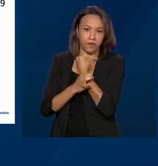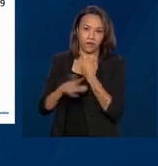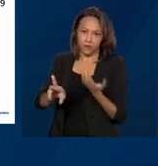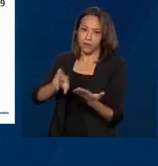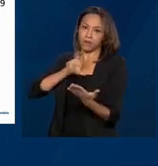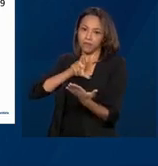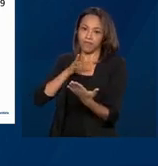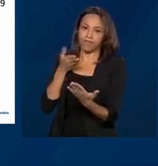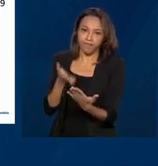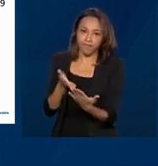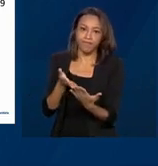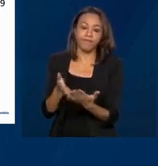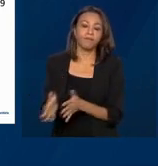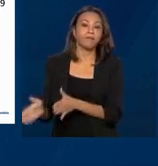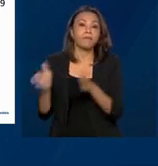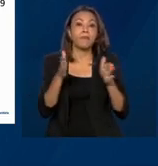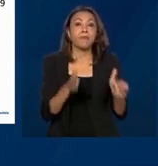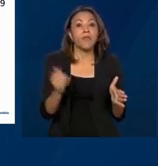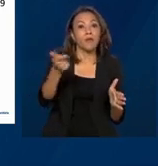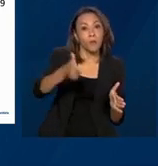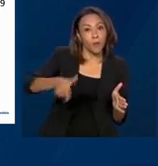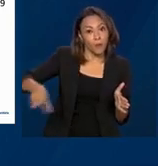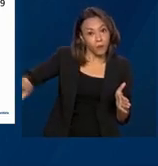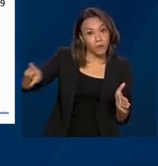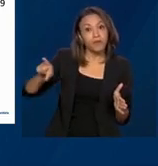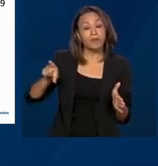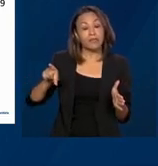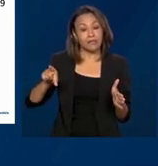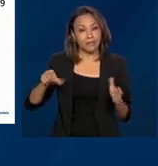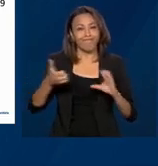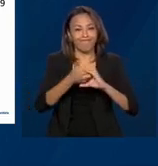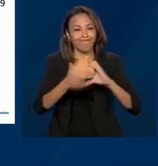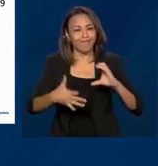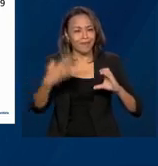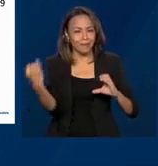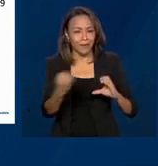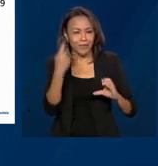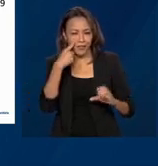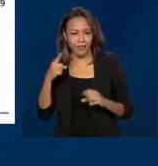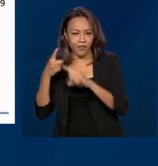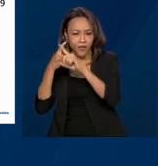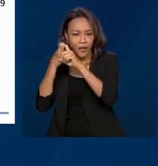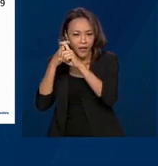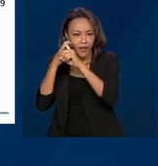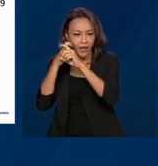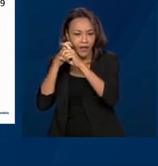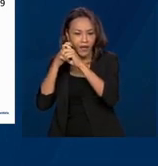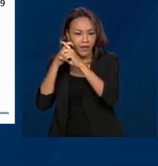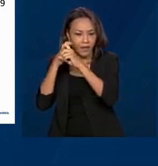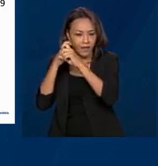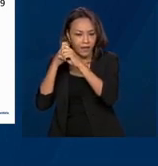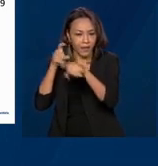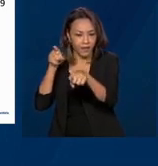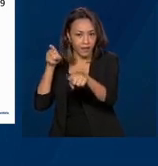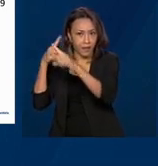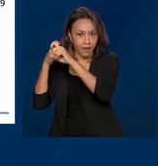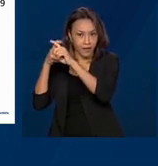resultado. E um outro aspecto muito importante que está ali no asterisco é a significância